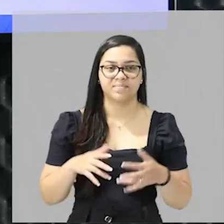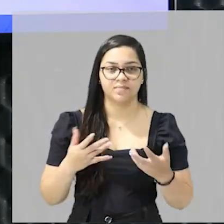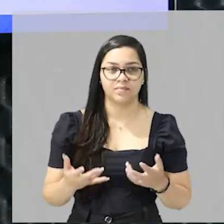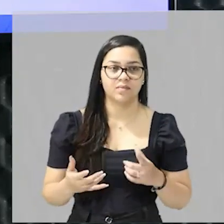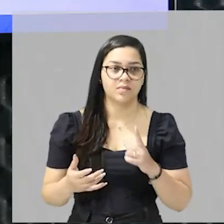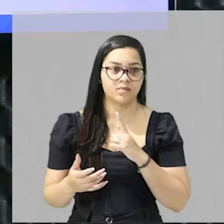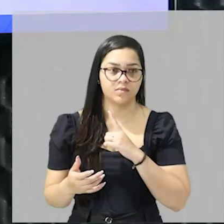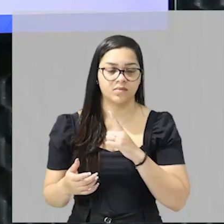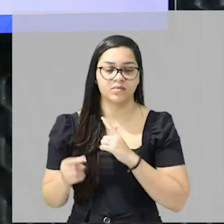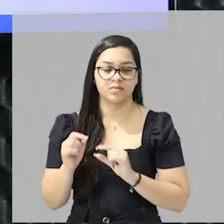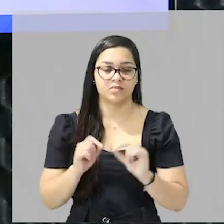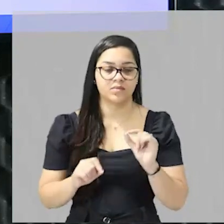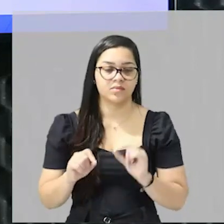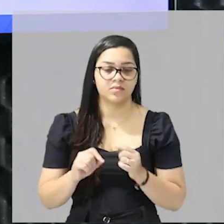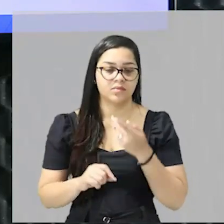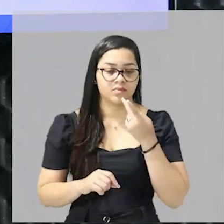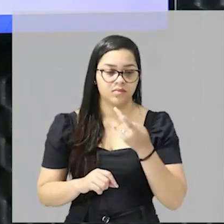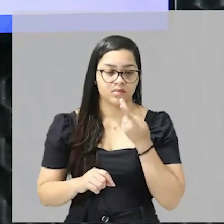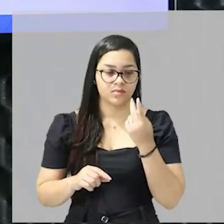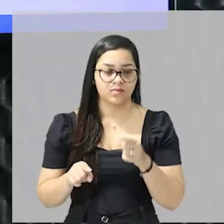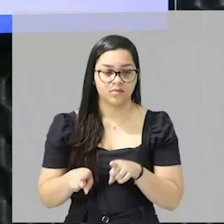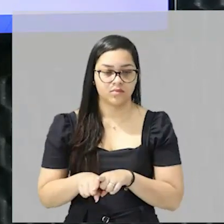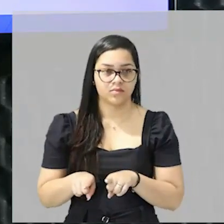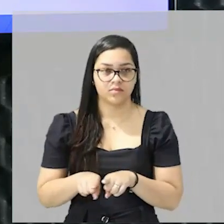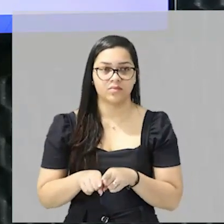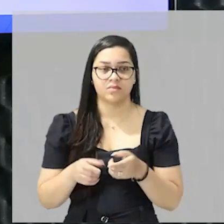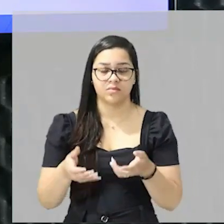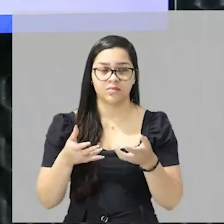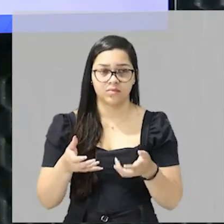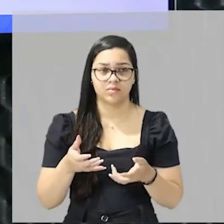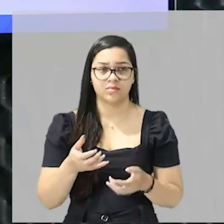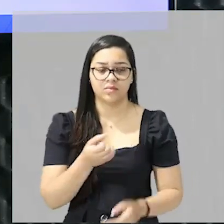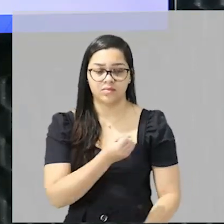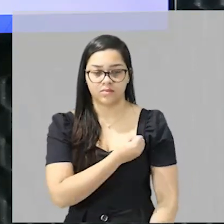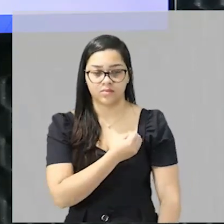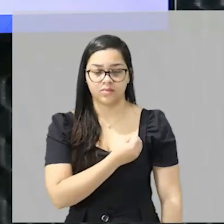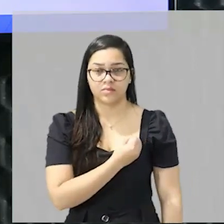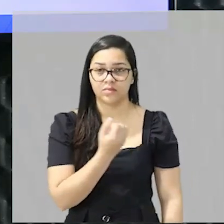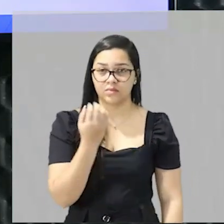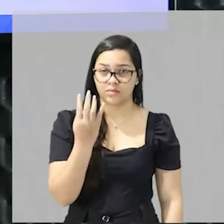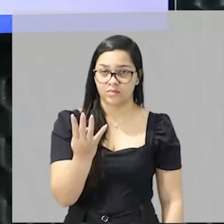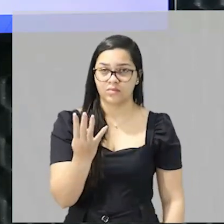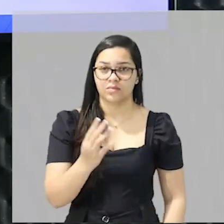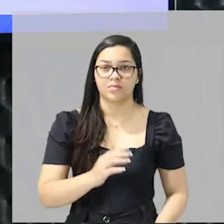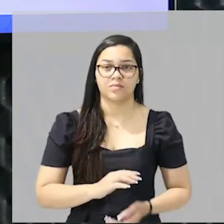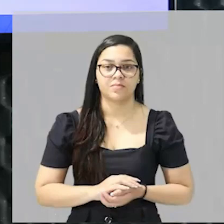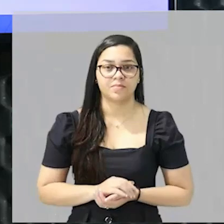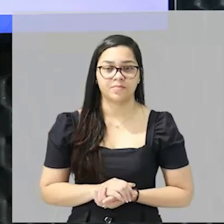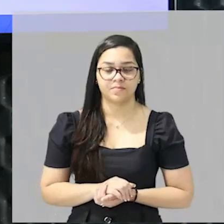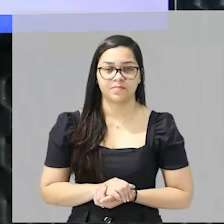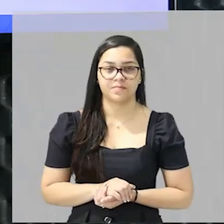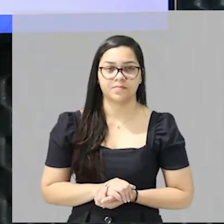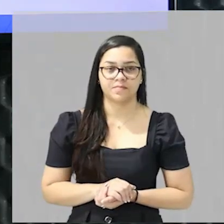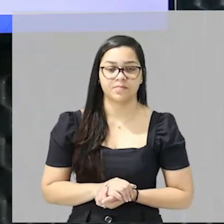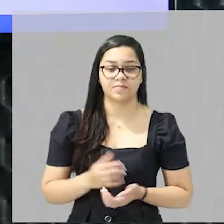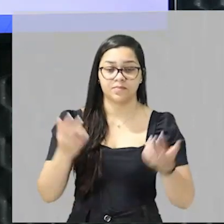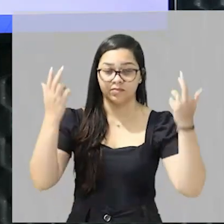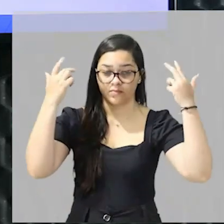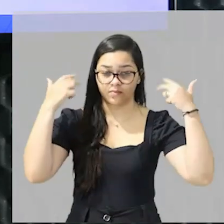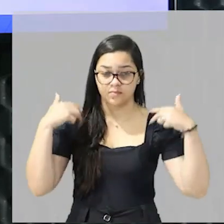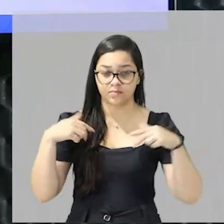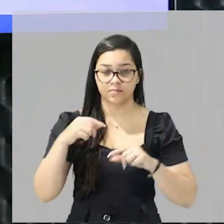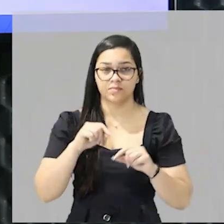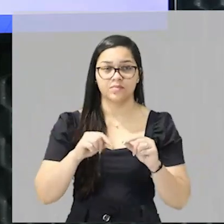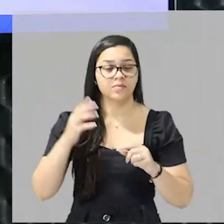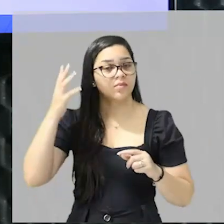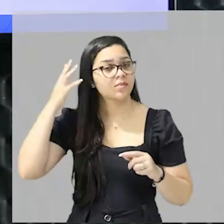segue dizendo e argumentando o que ela quer, que serviço que ela quer que seja feito. A cabeleireira pega no cabelo